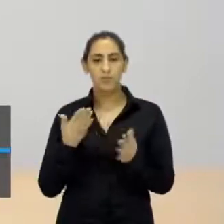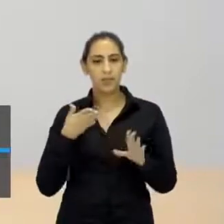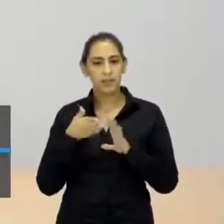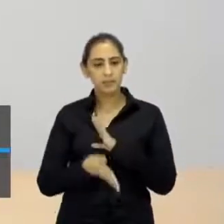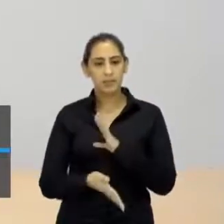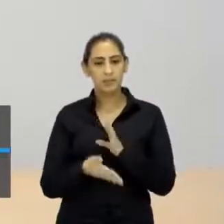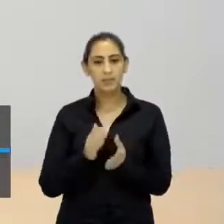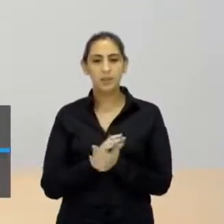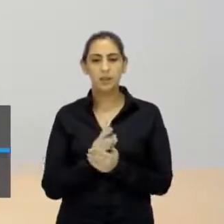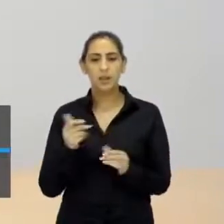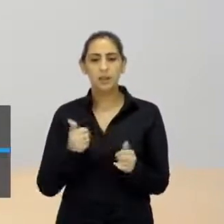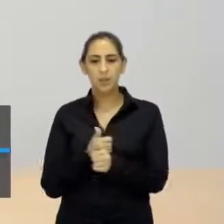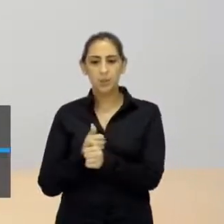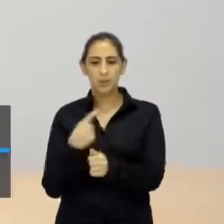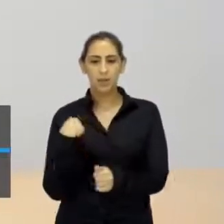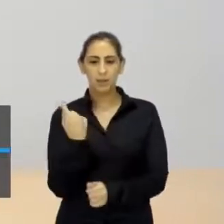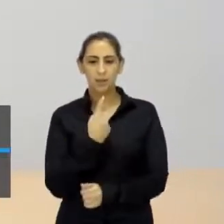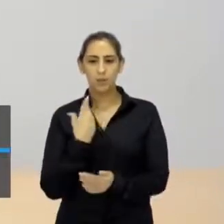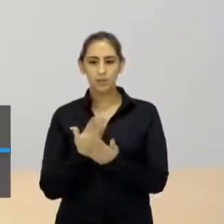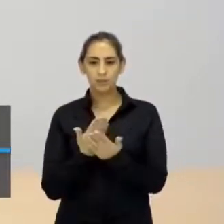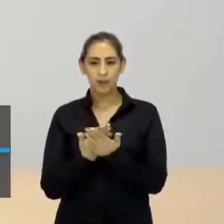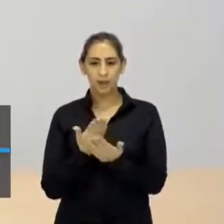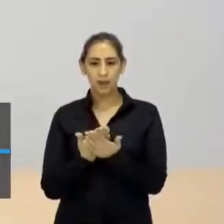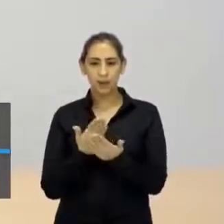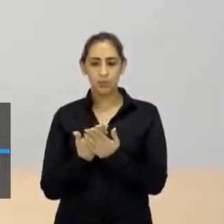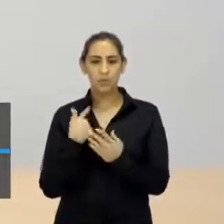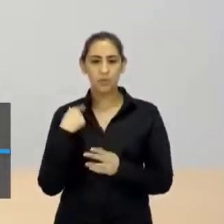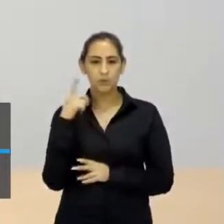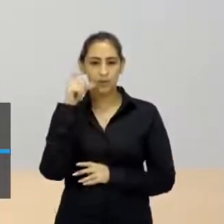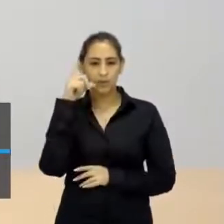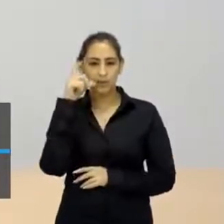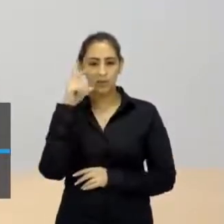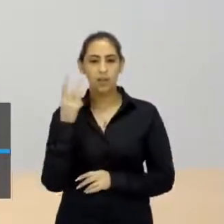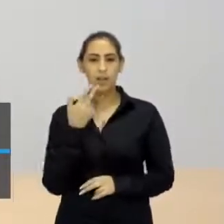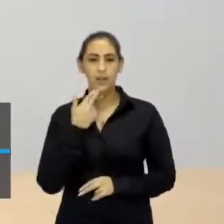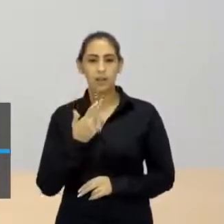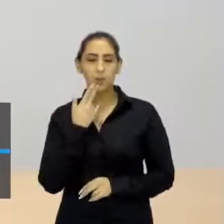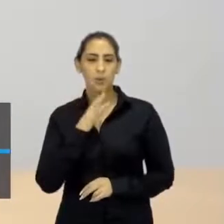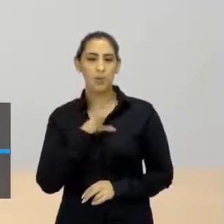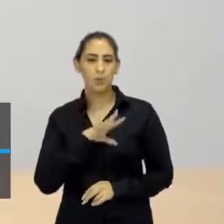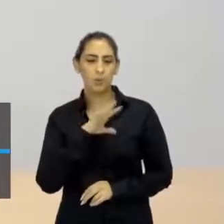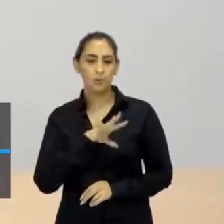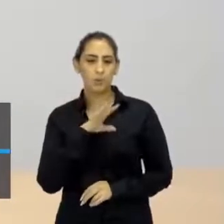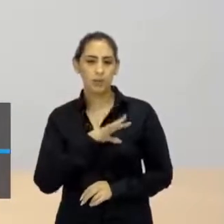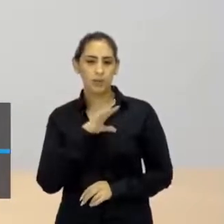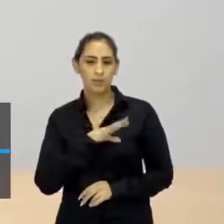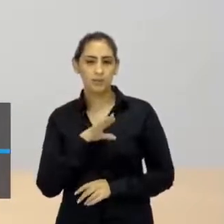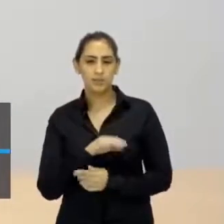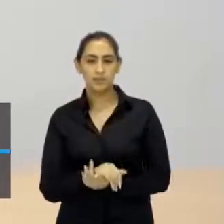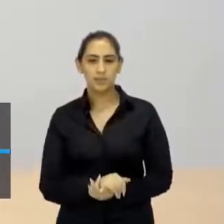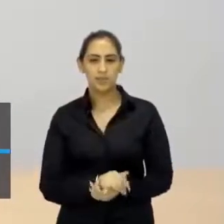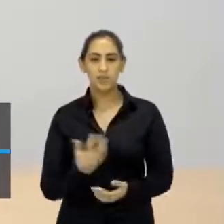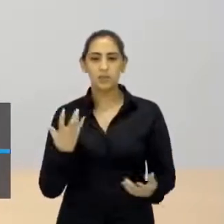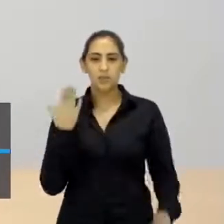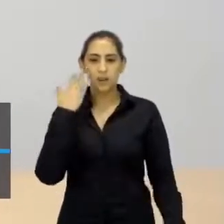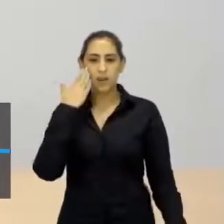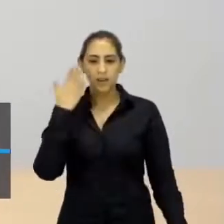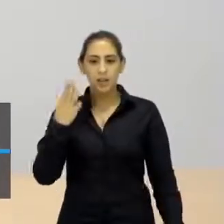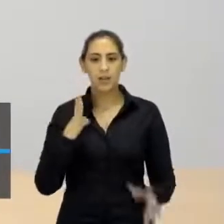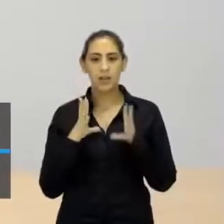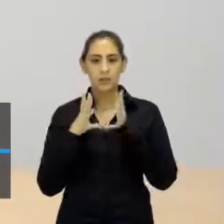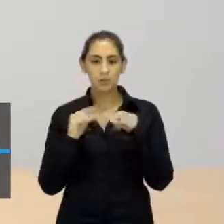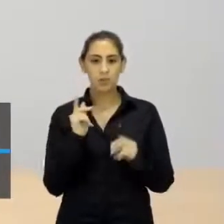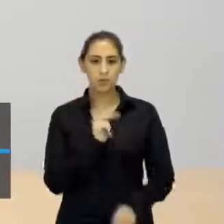Participem e acompanhem a nossa aula lá pelo nosso Instagram, Língua Portuguesa CMSP_EM. E eu já quero agradecer a todos